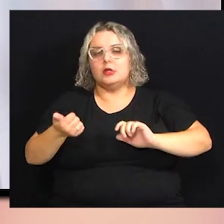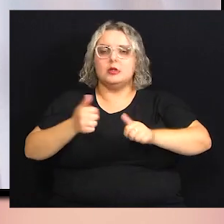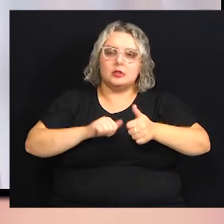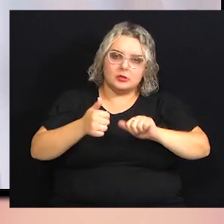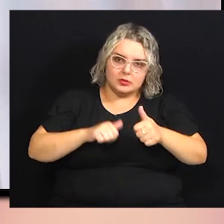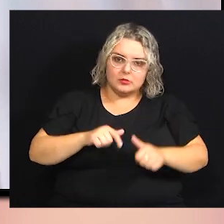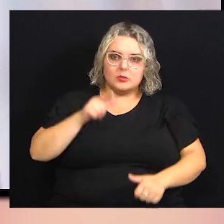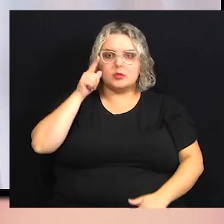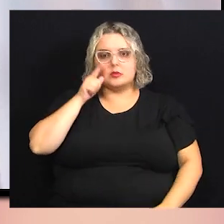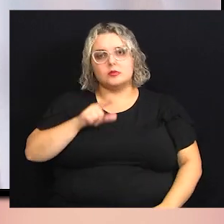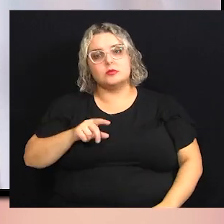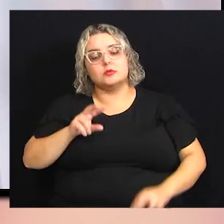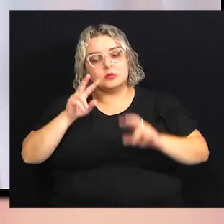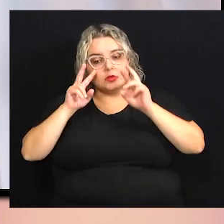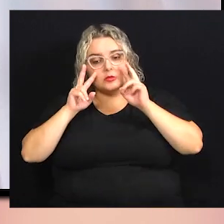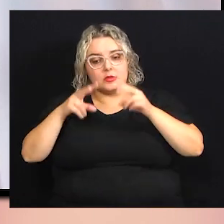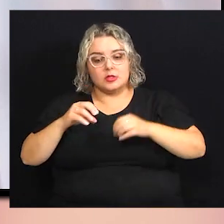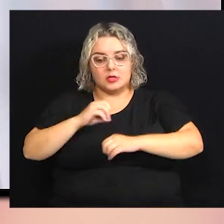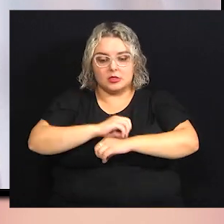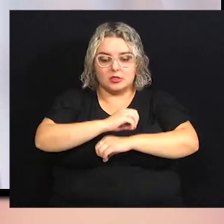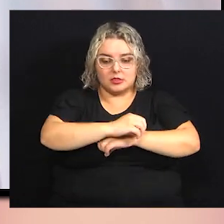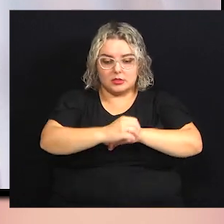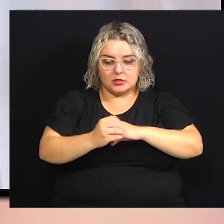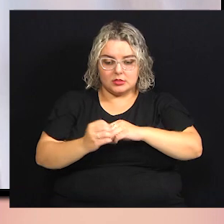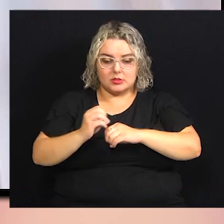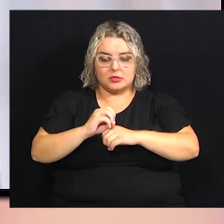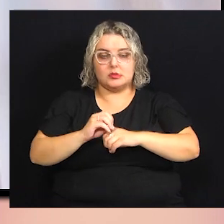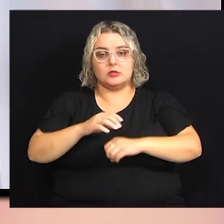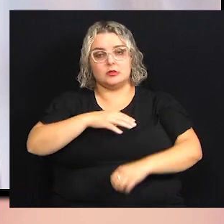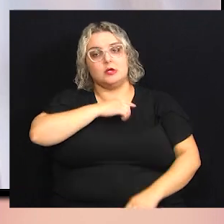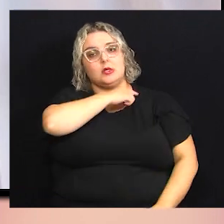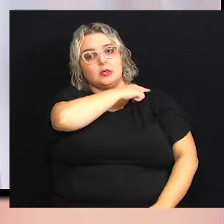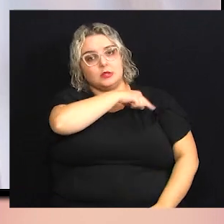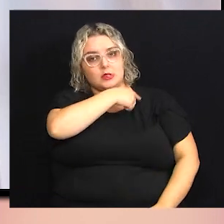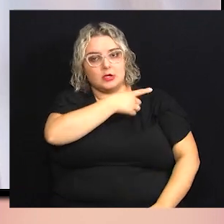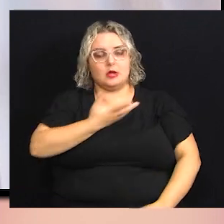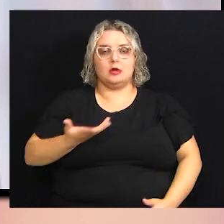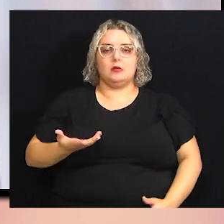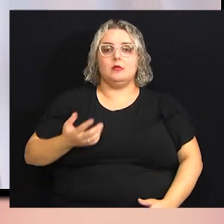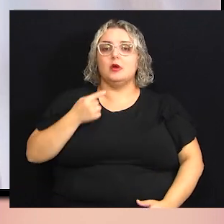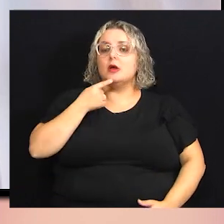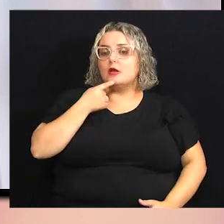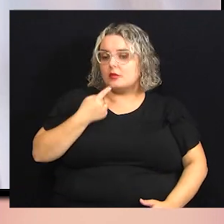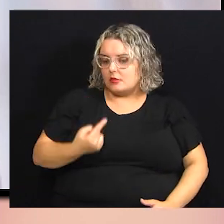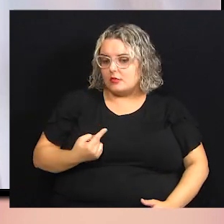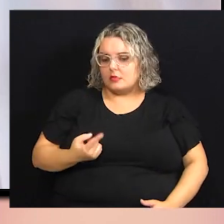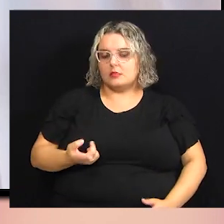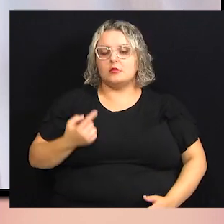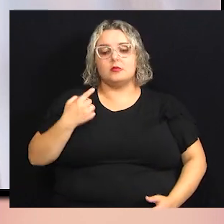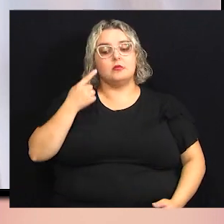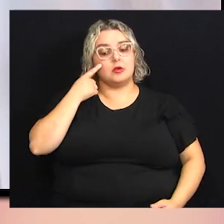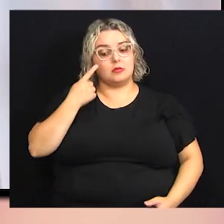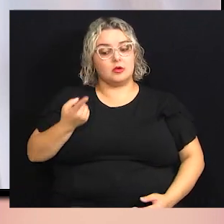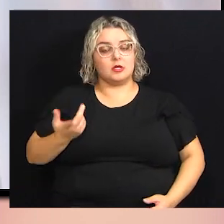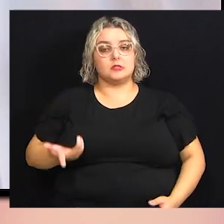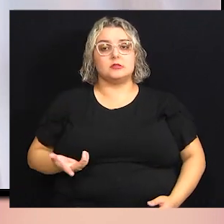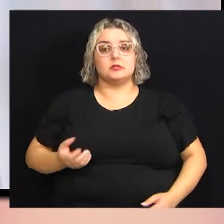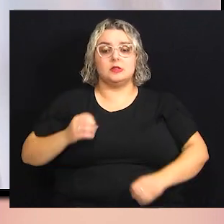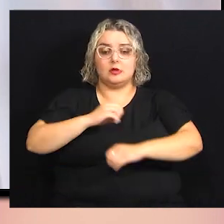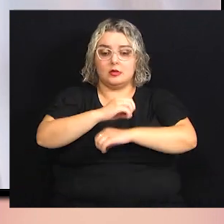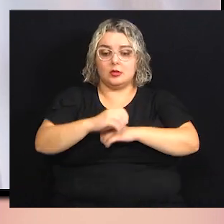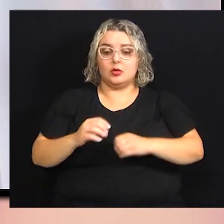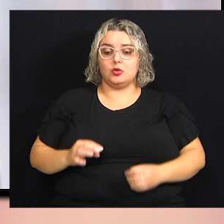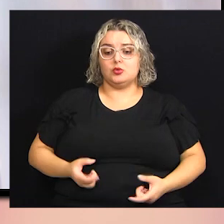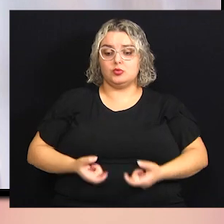retirada, e ali ele vai conseguir enxergar as células daquela área de pele e vai dizer que se aquela célula é tumoral ou é uma